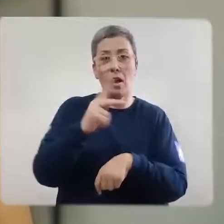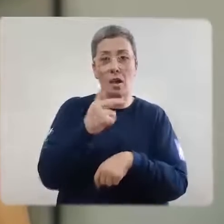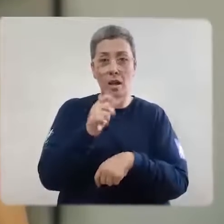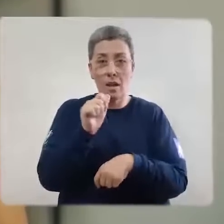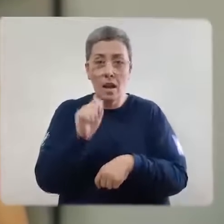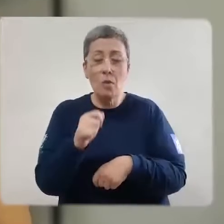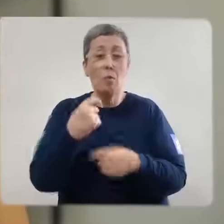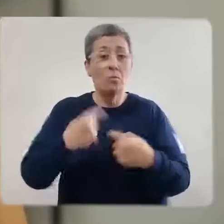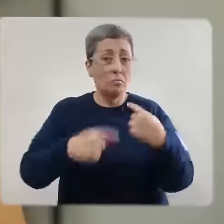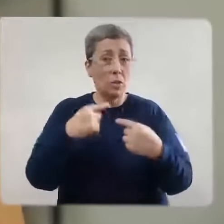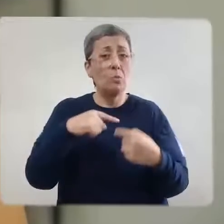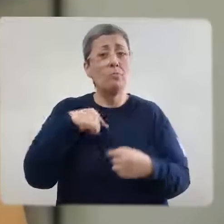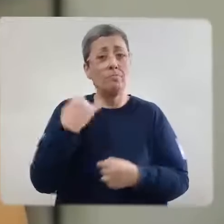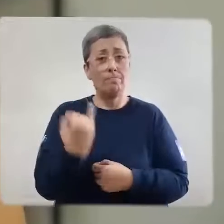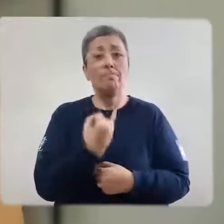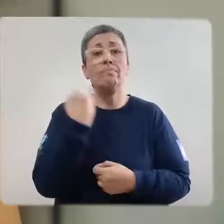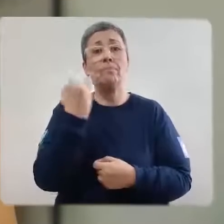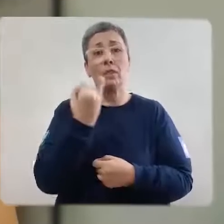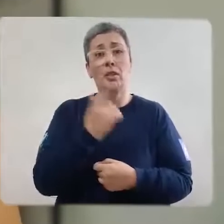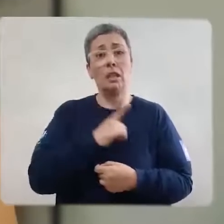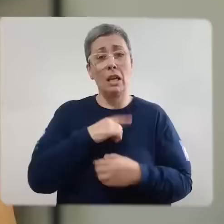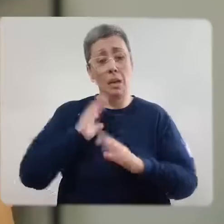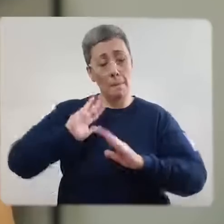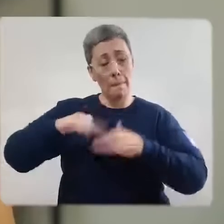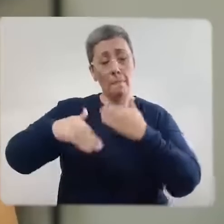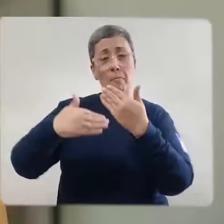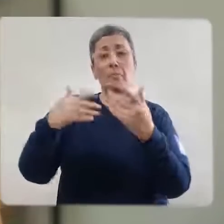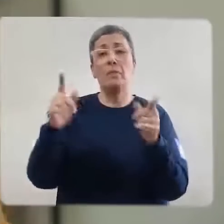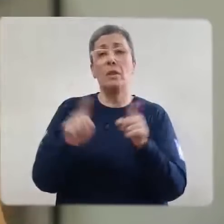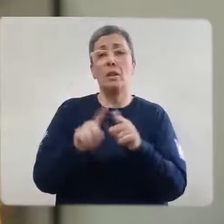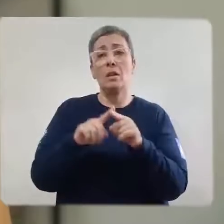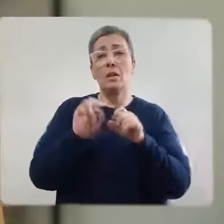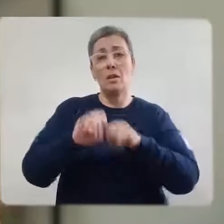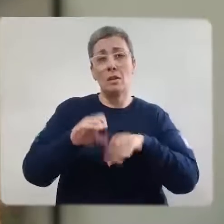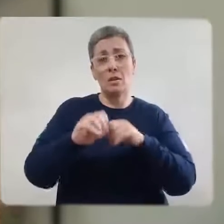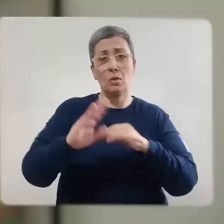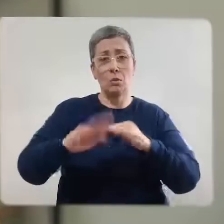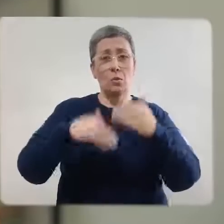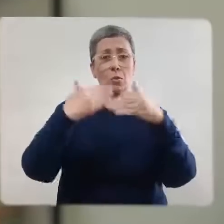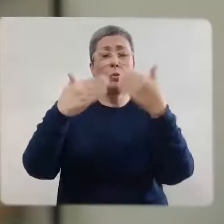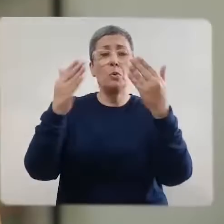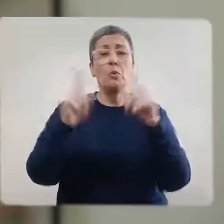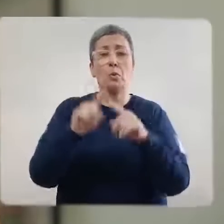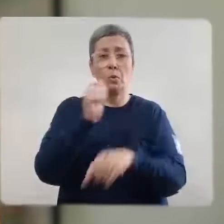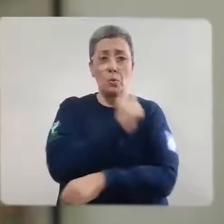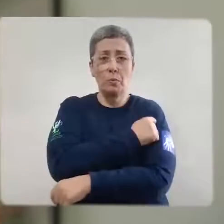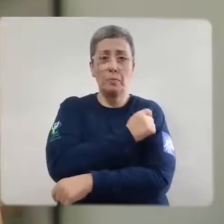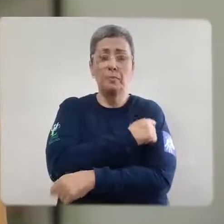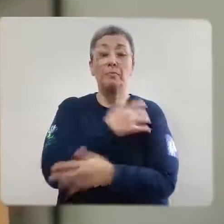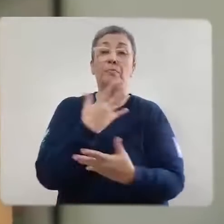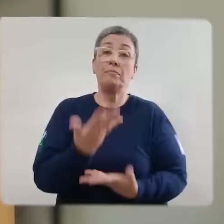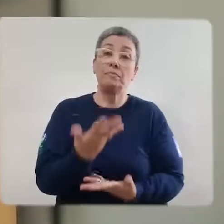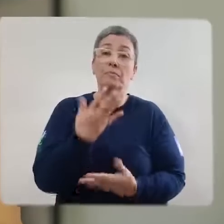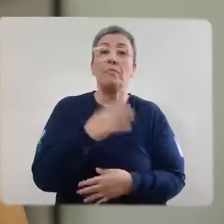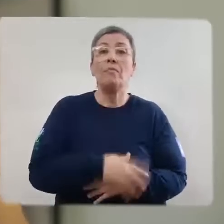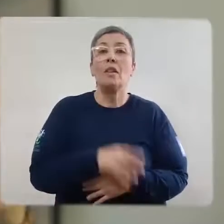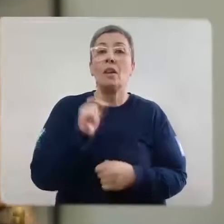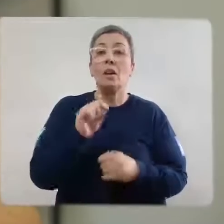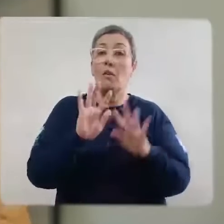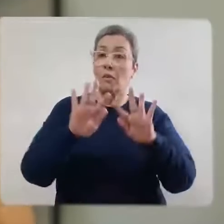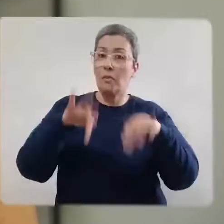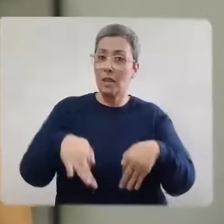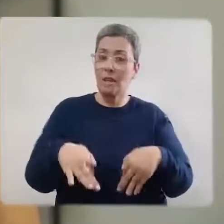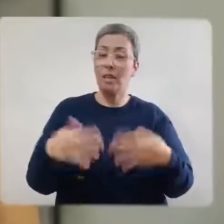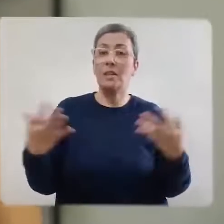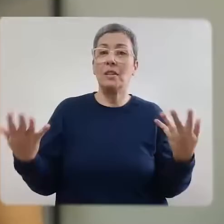atividade. Discussões essas tão importantes, nesse processo aí de ensino e desenvolvimento deste educando. Bom,